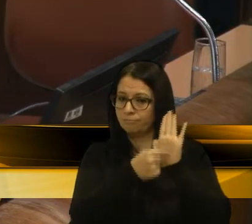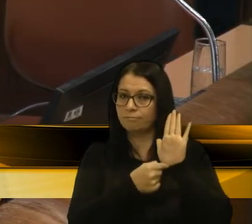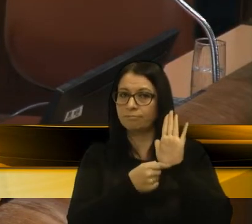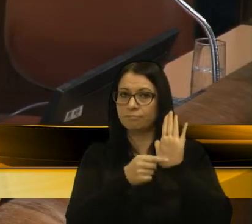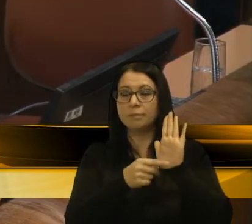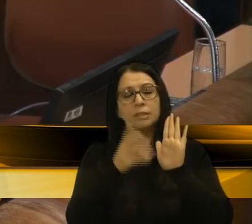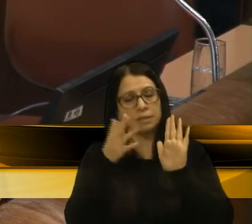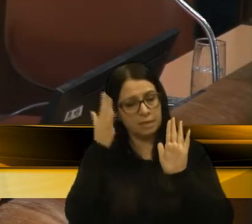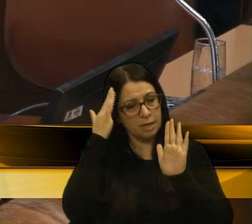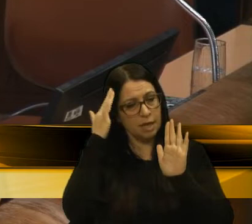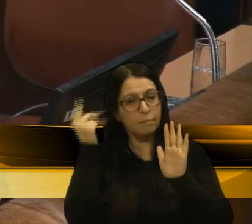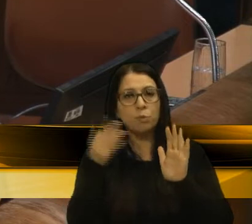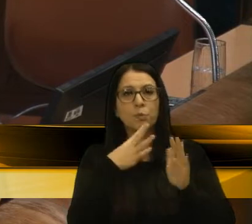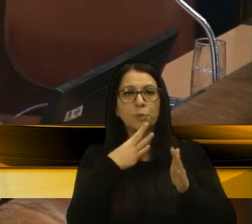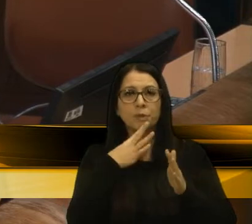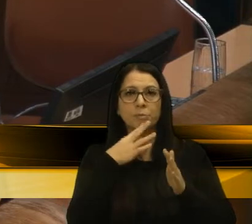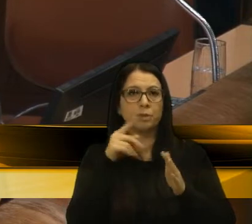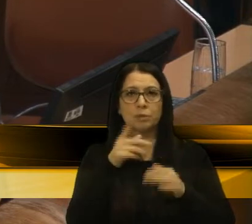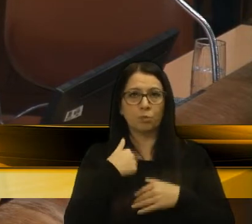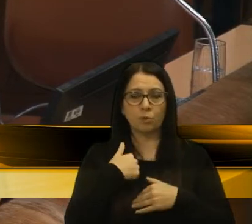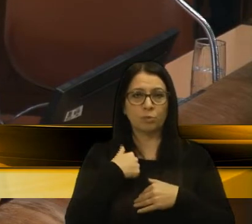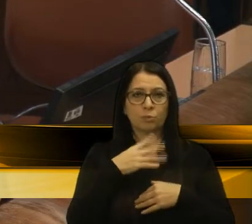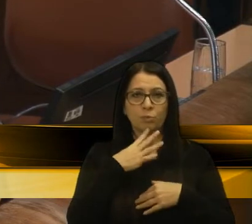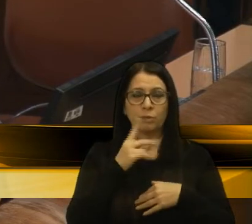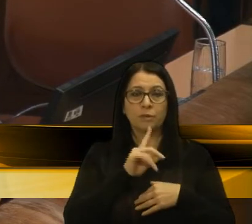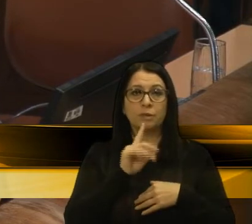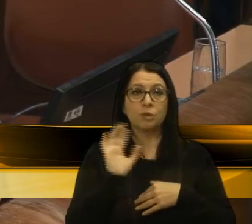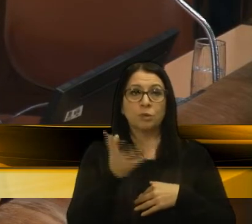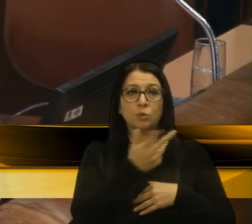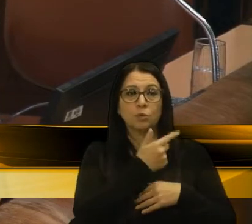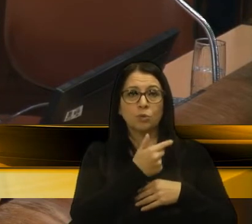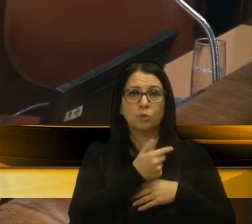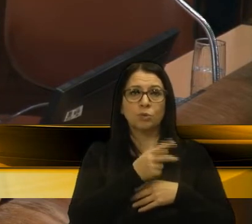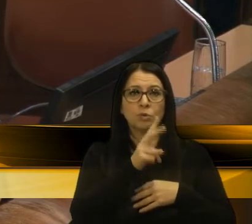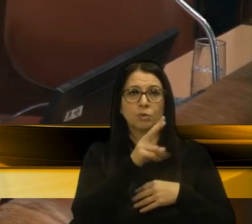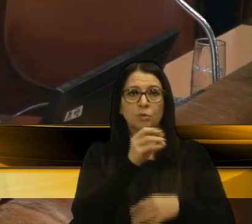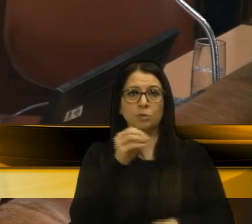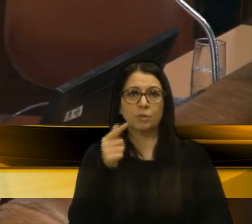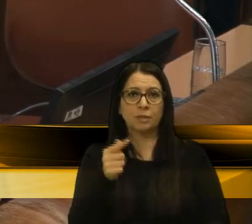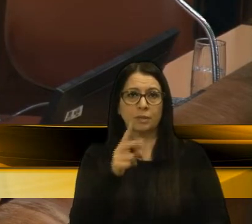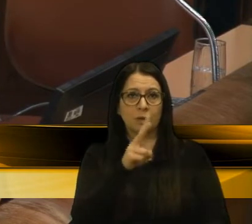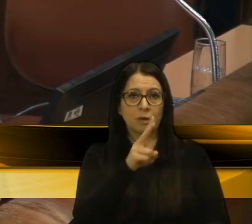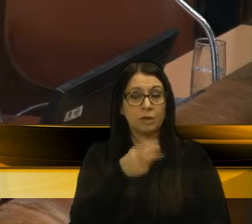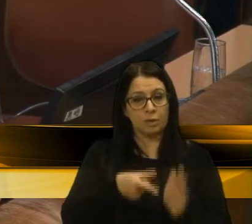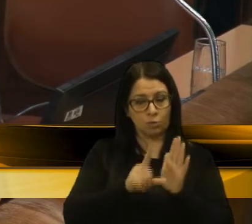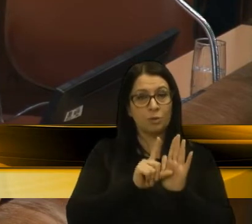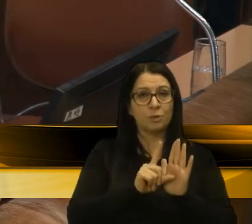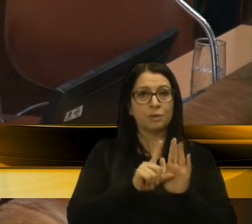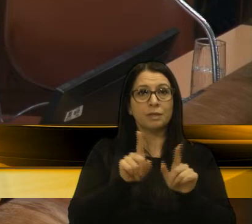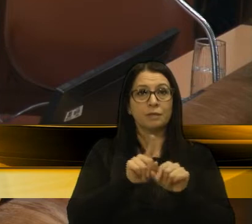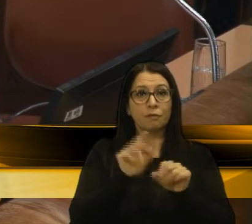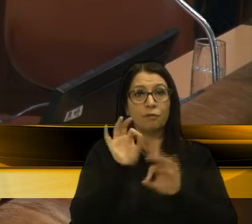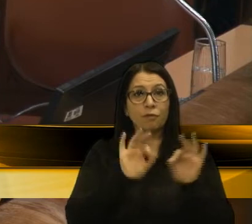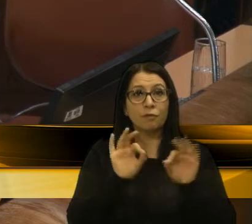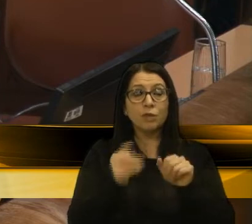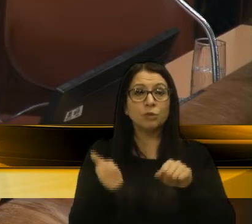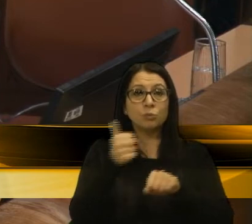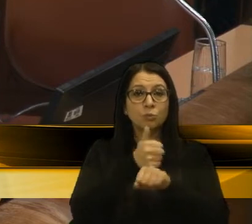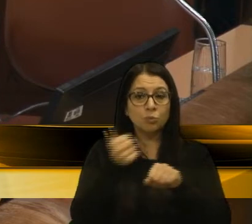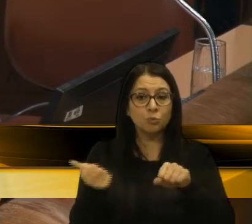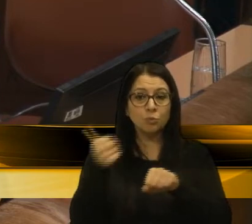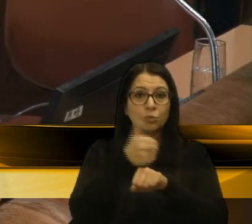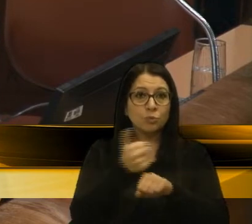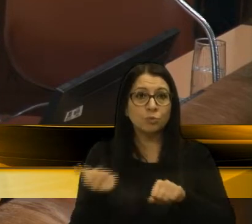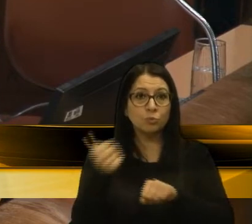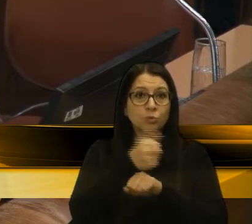é do conhecimento de vocês, mas não era do meu, que todos eles, o de 2007 e o anterior, foram substitutivos que